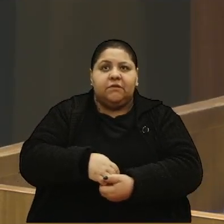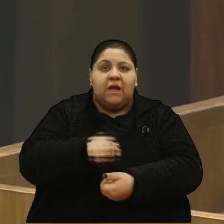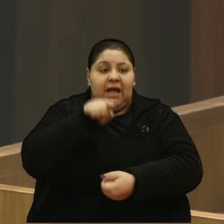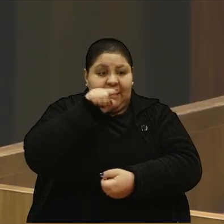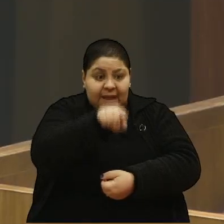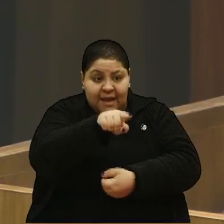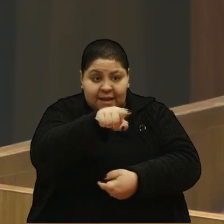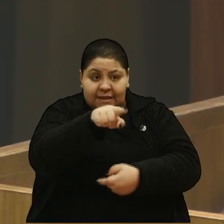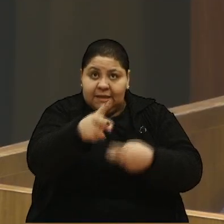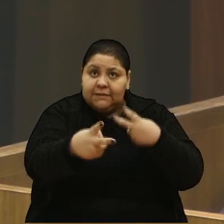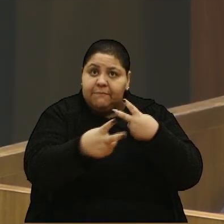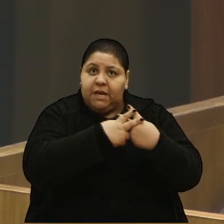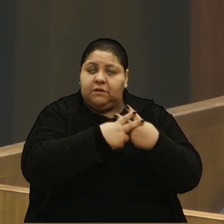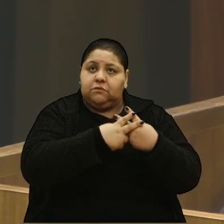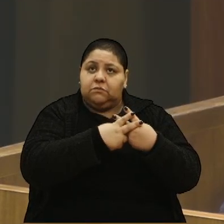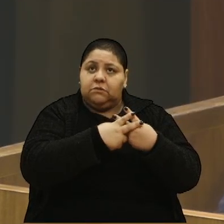preso.